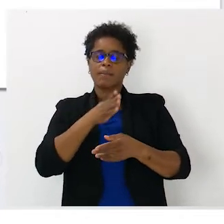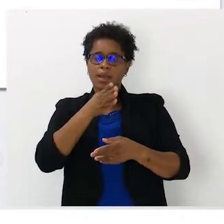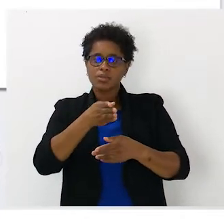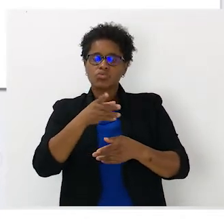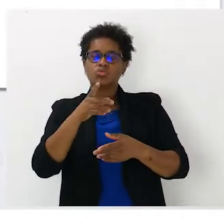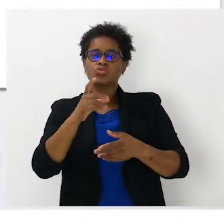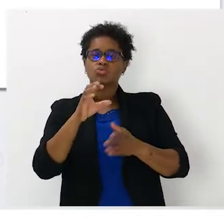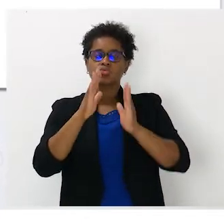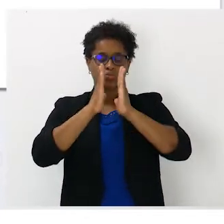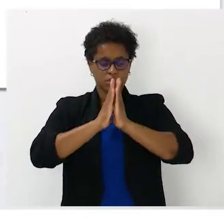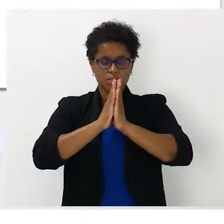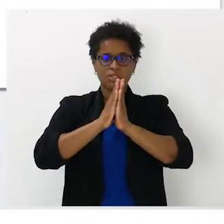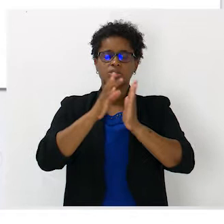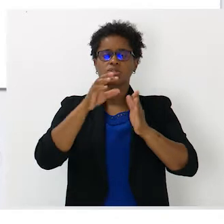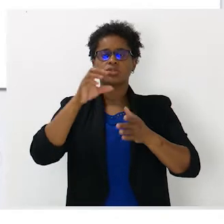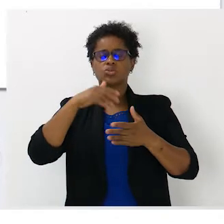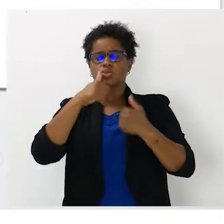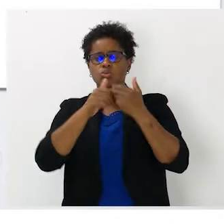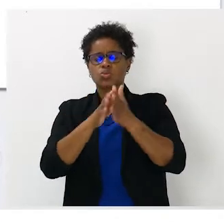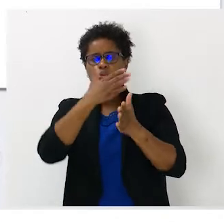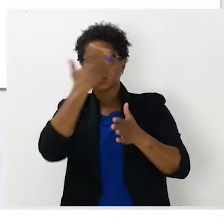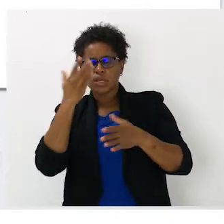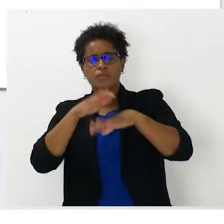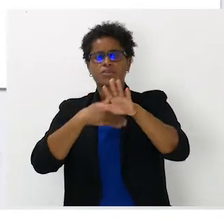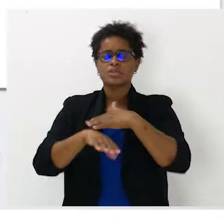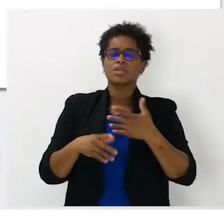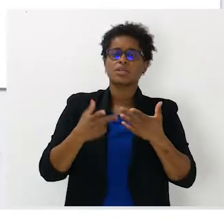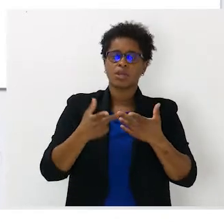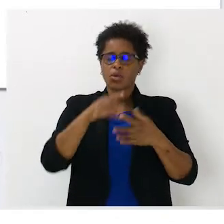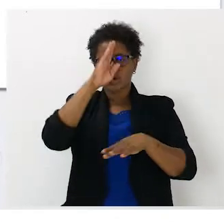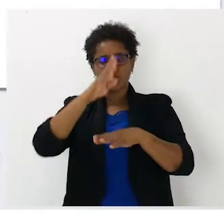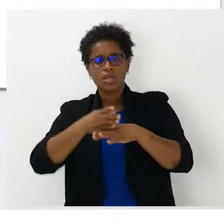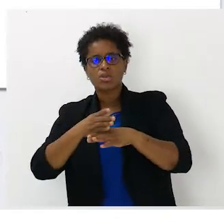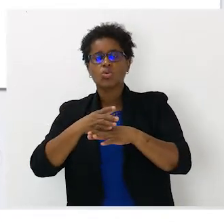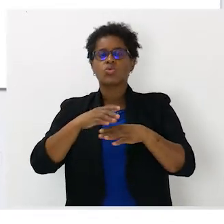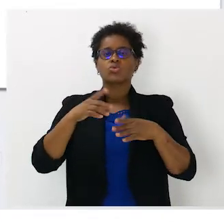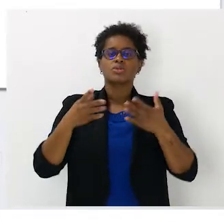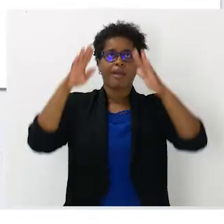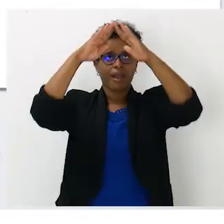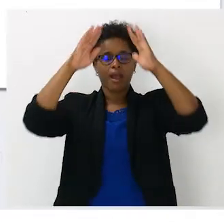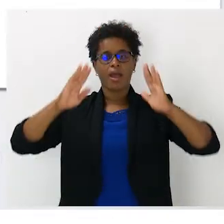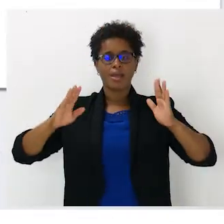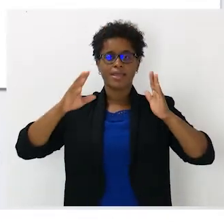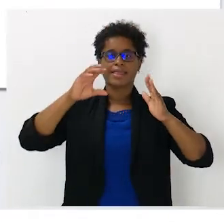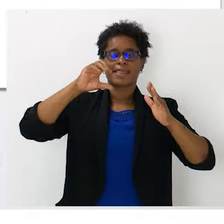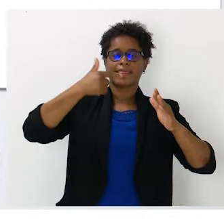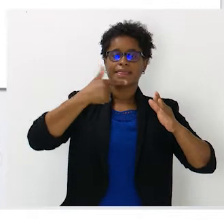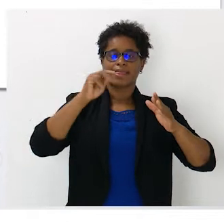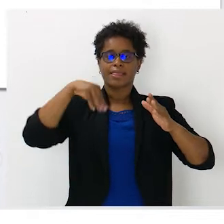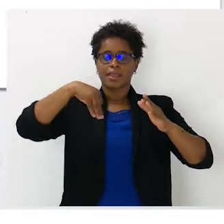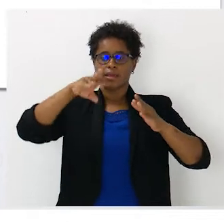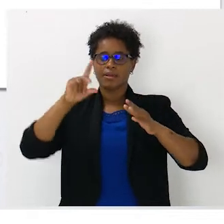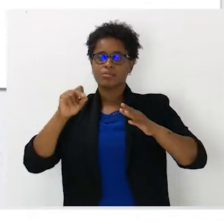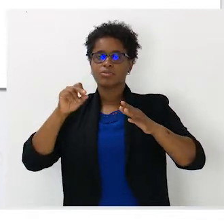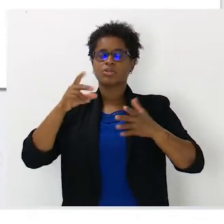se realizavam nos templos e nos edifícios monumentais construídos